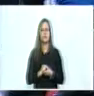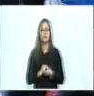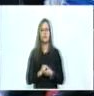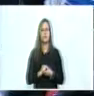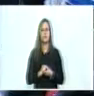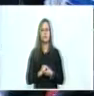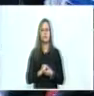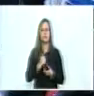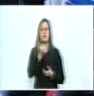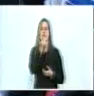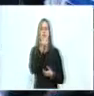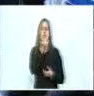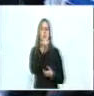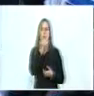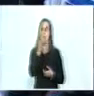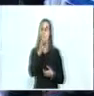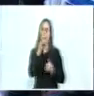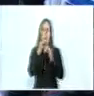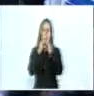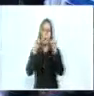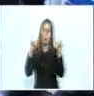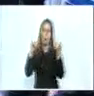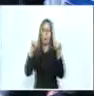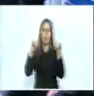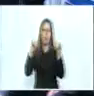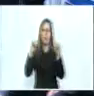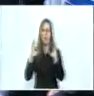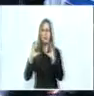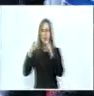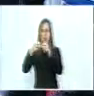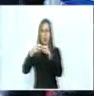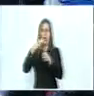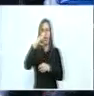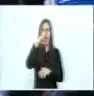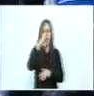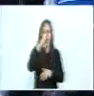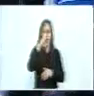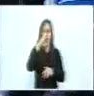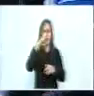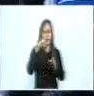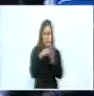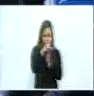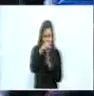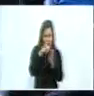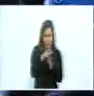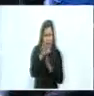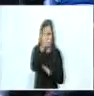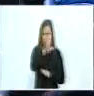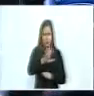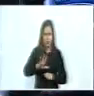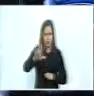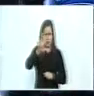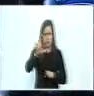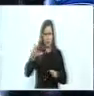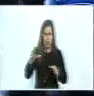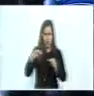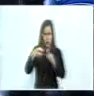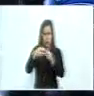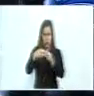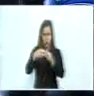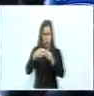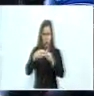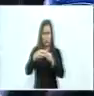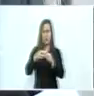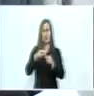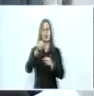Me desculpe, não informei o setor. É o Conselho Regional de Serviço Social, Núcleo de Assistentes Sociais de